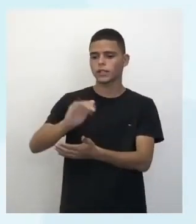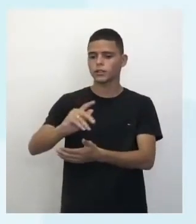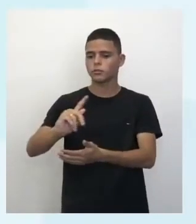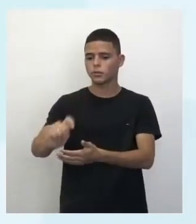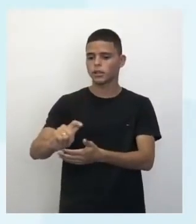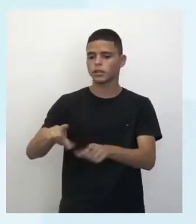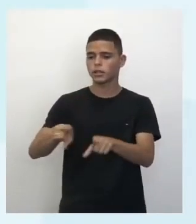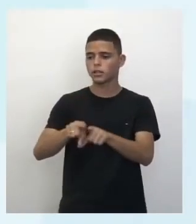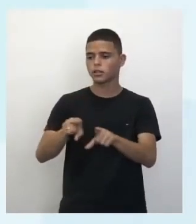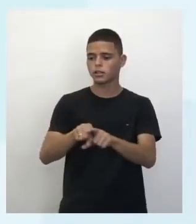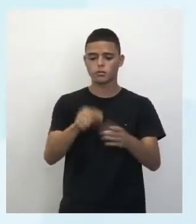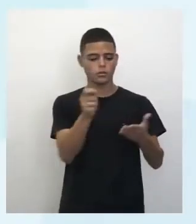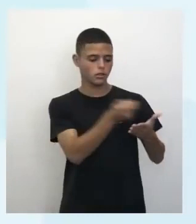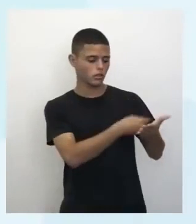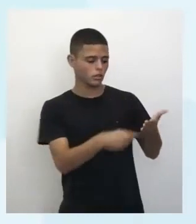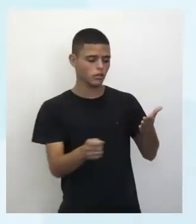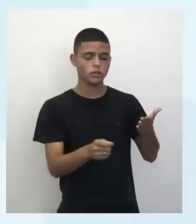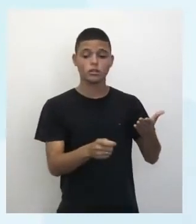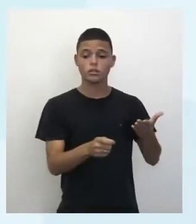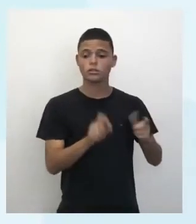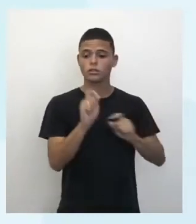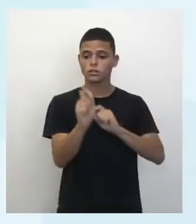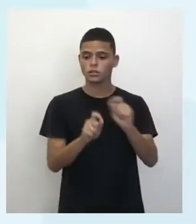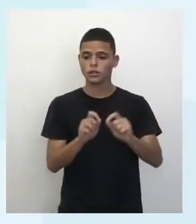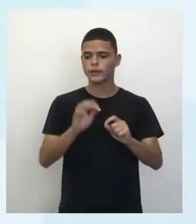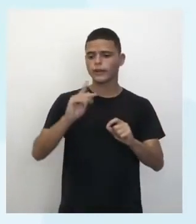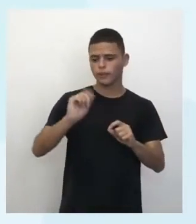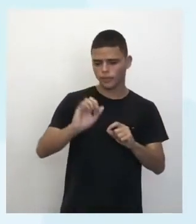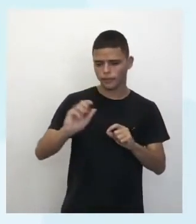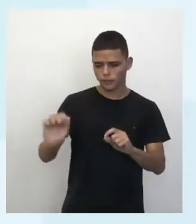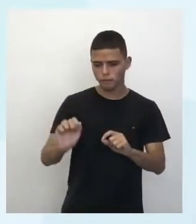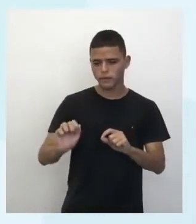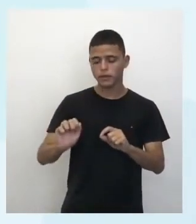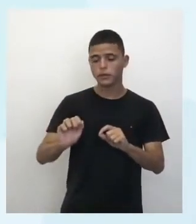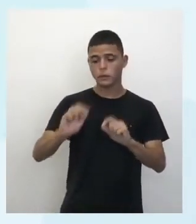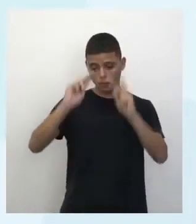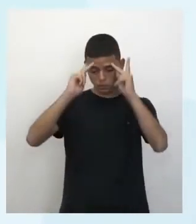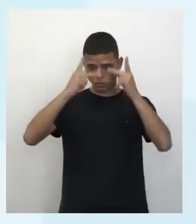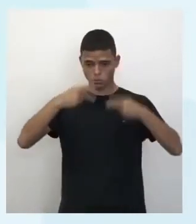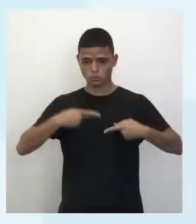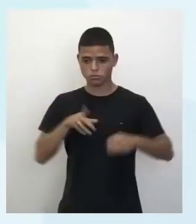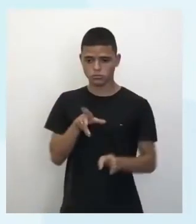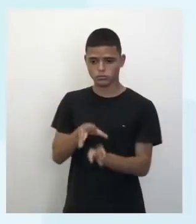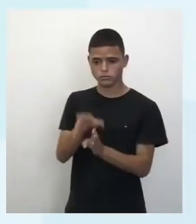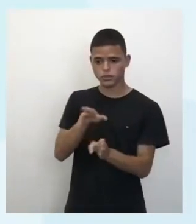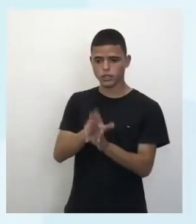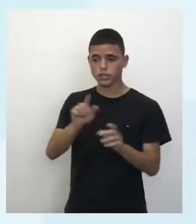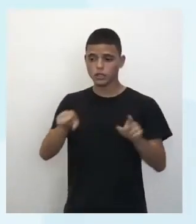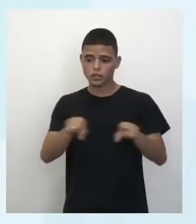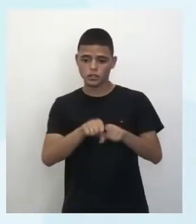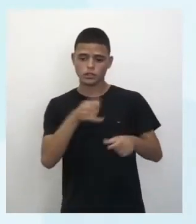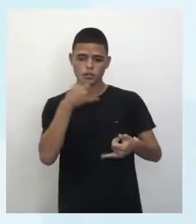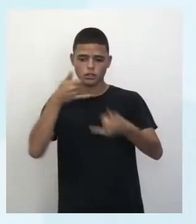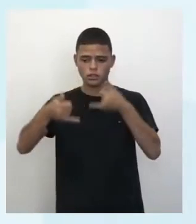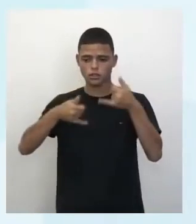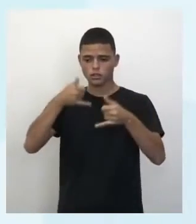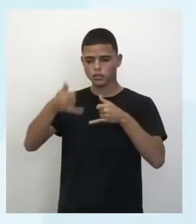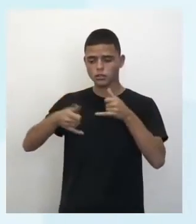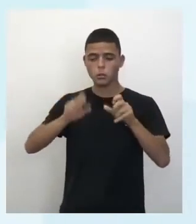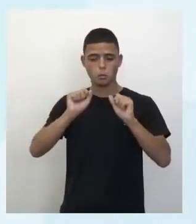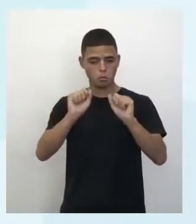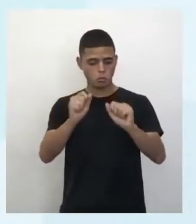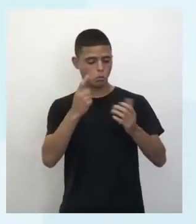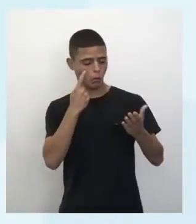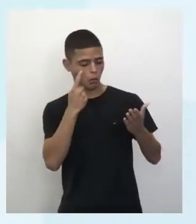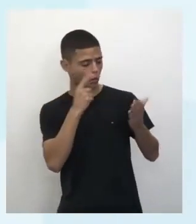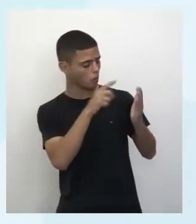aprovada pelo Comitê de Ética em Pesquisa, o CEP, com seres humanos. As informações relativas à aprovação podem ser conferidas